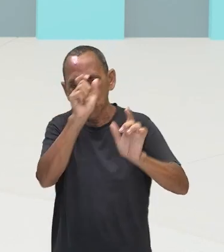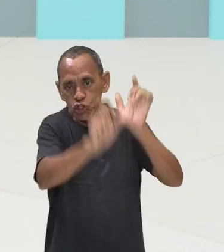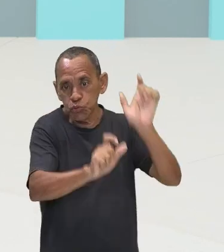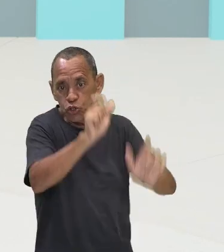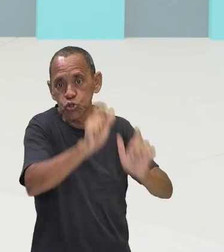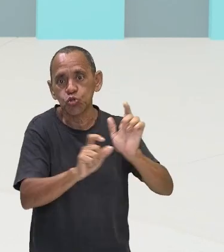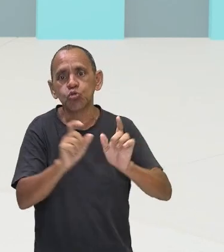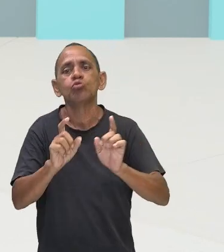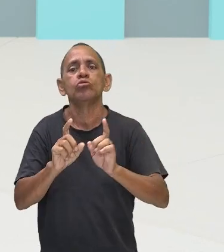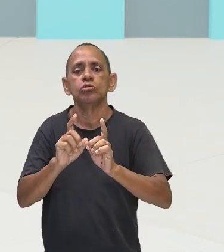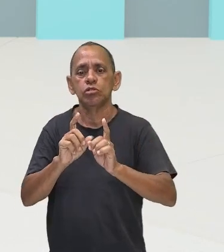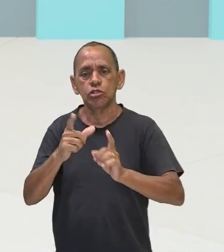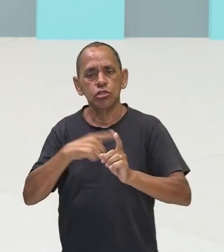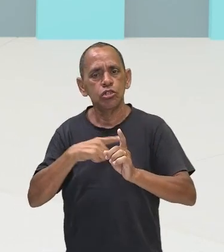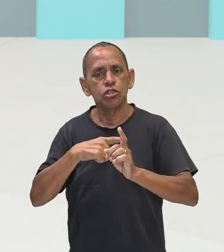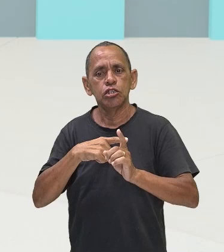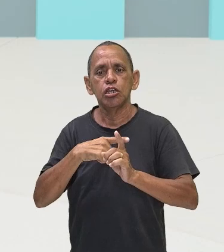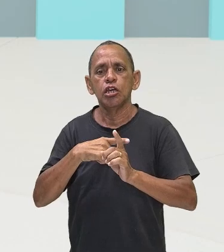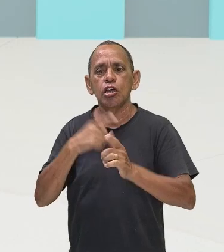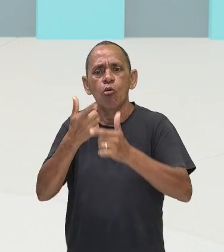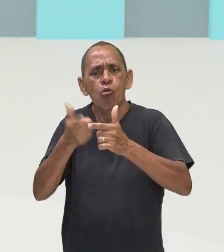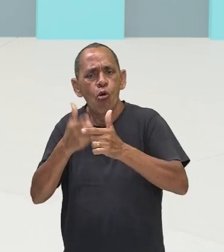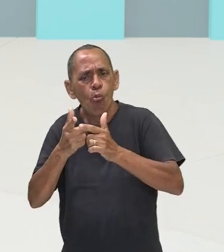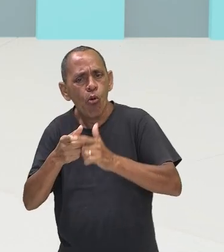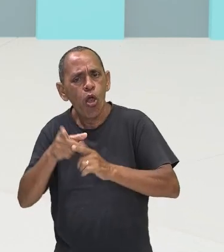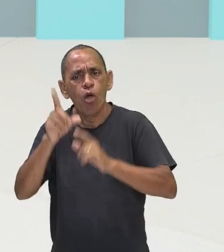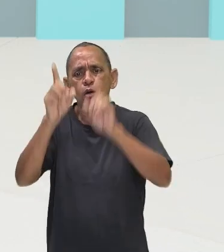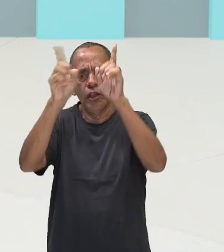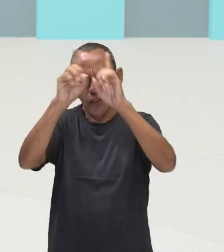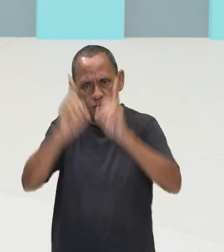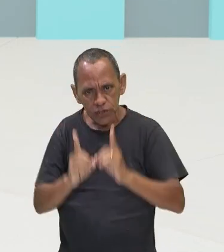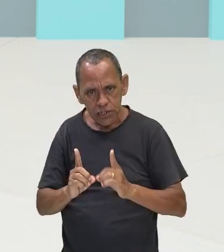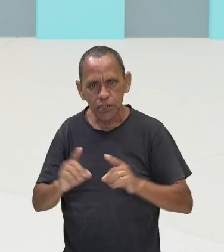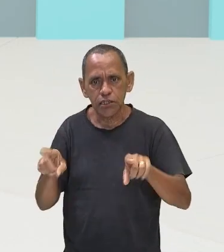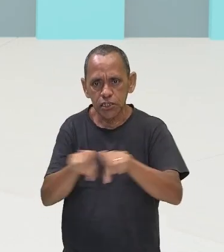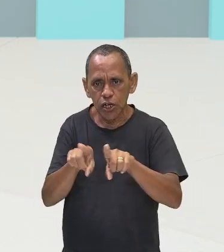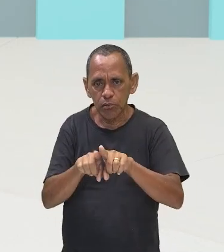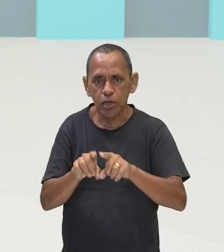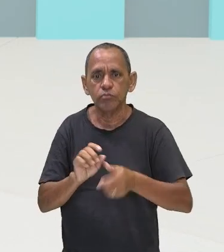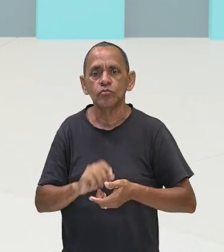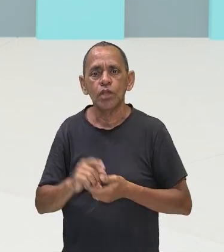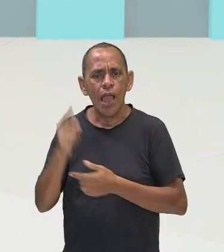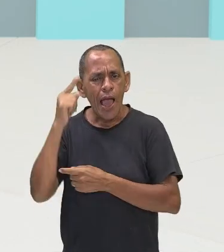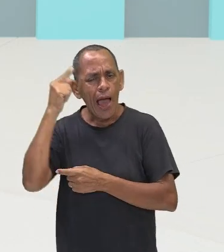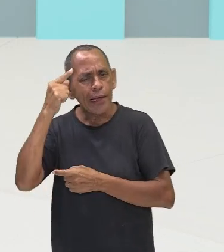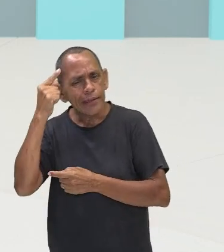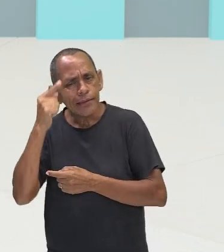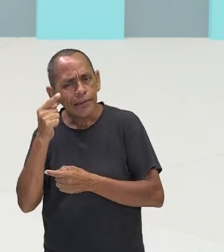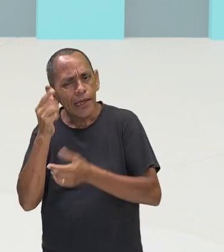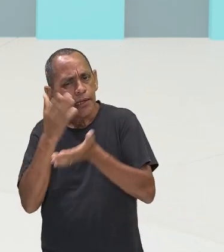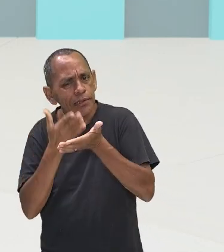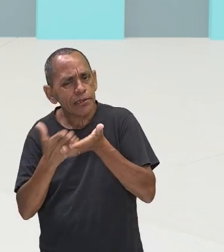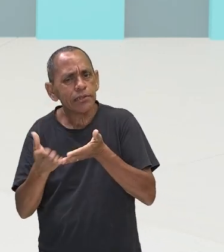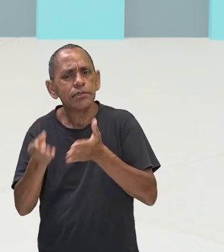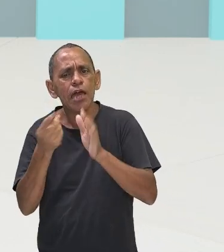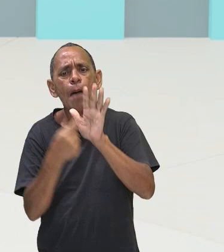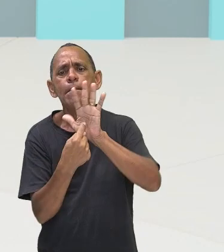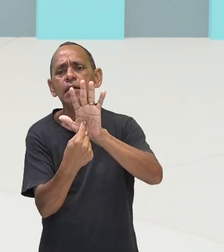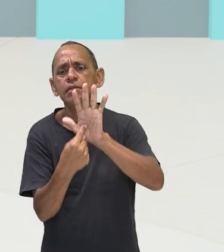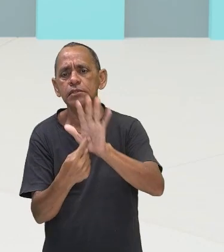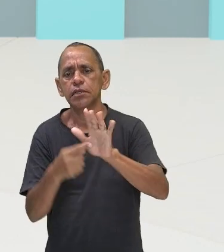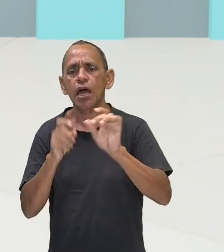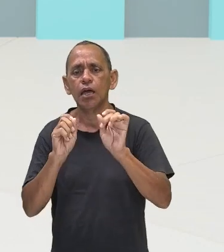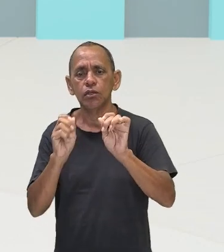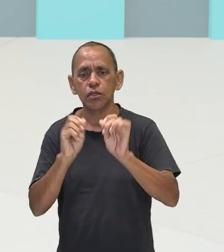professora. O desenvolvimento, detalha-se a ideia núcleo apresentada na introdução. Então, eu falei, olha, se